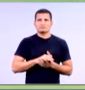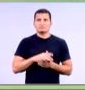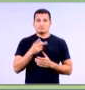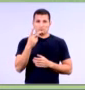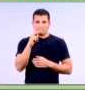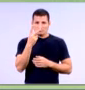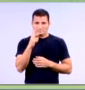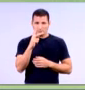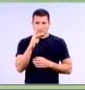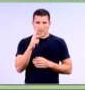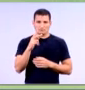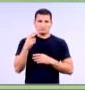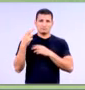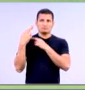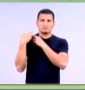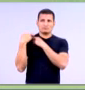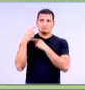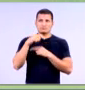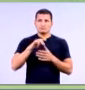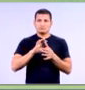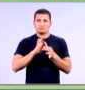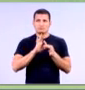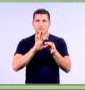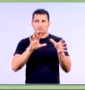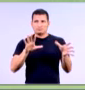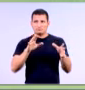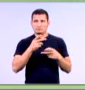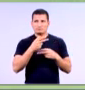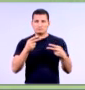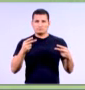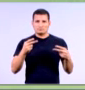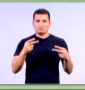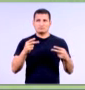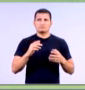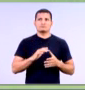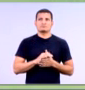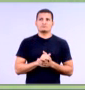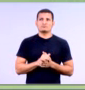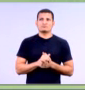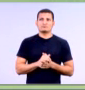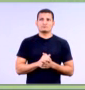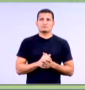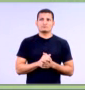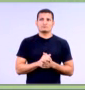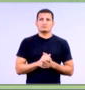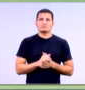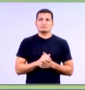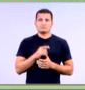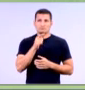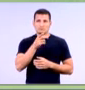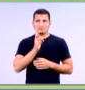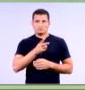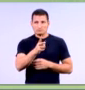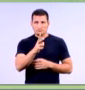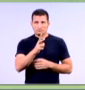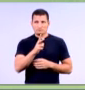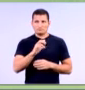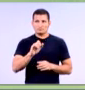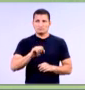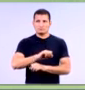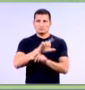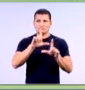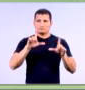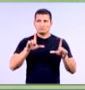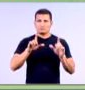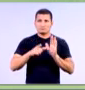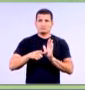função, a função do construtor, é liberar os recursos usados pelo objeto. Ele sempre é executado no